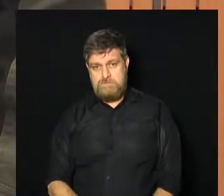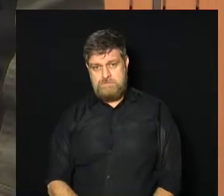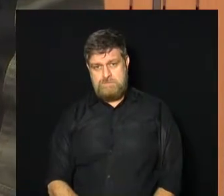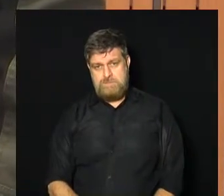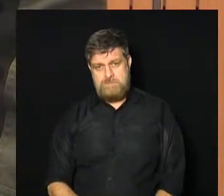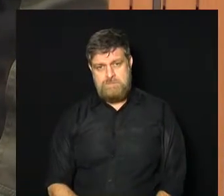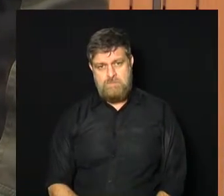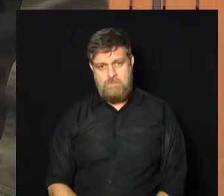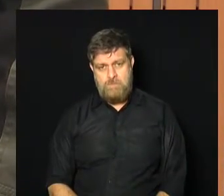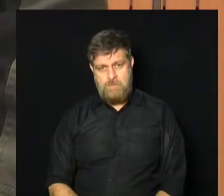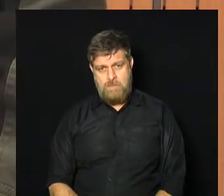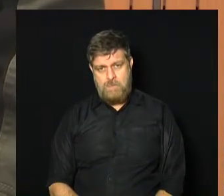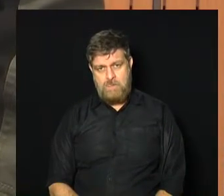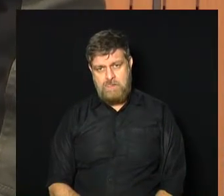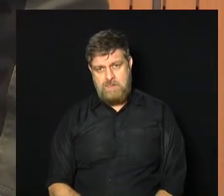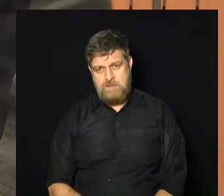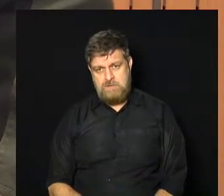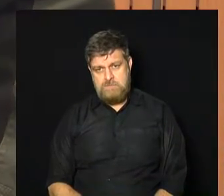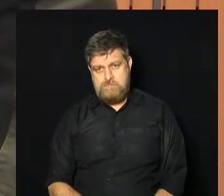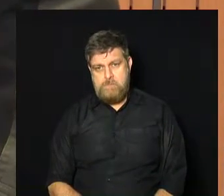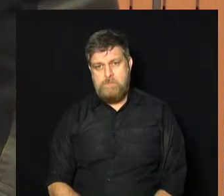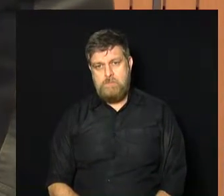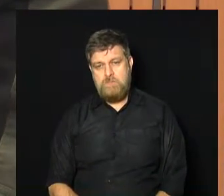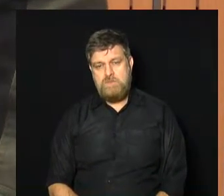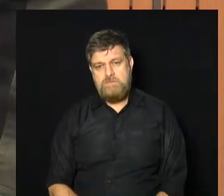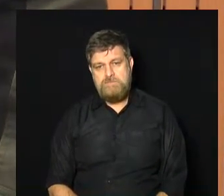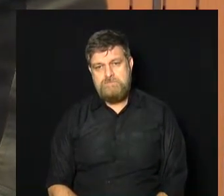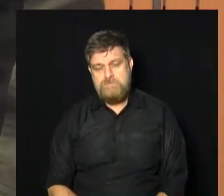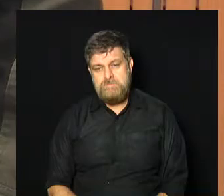Você pode abrir para elas? Já abriu.